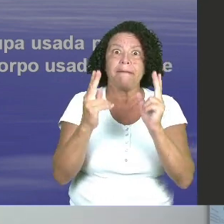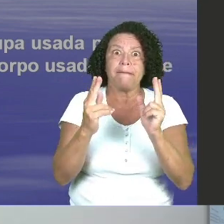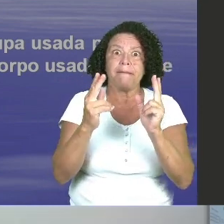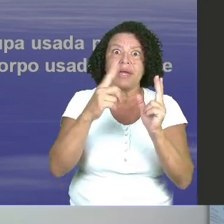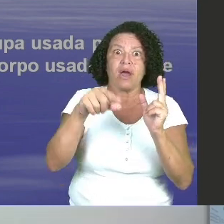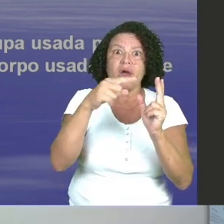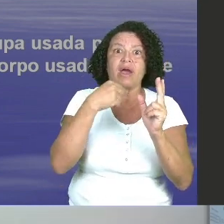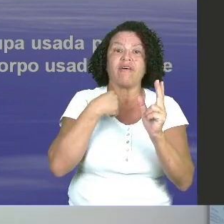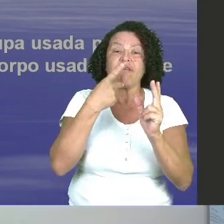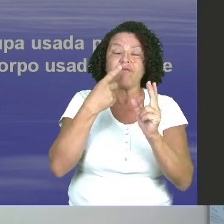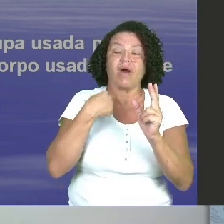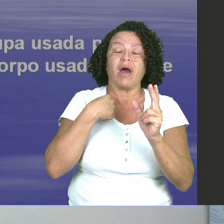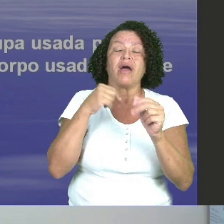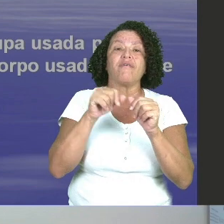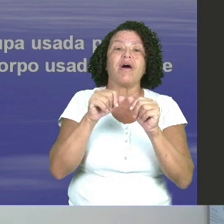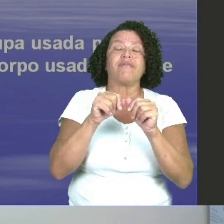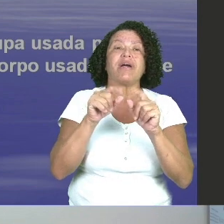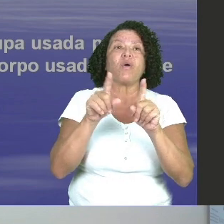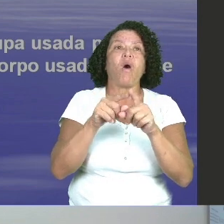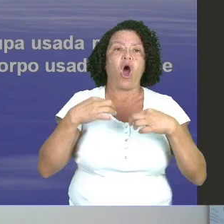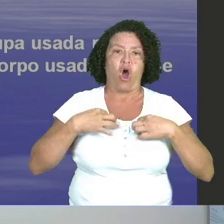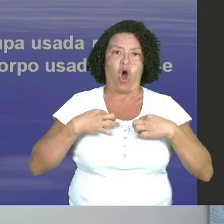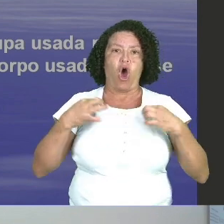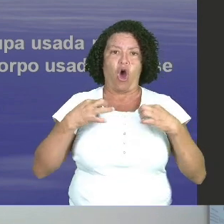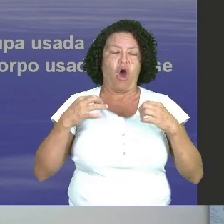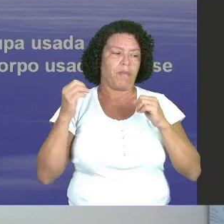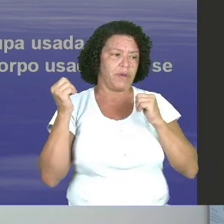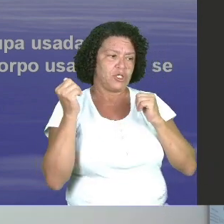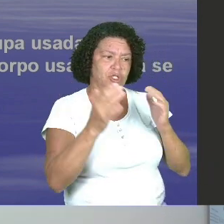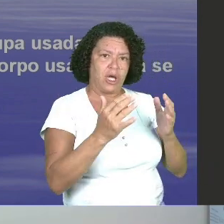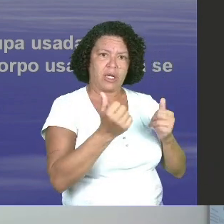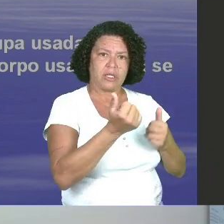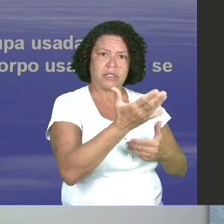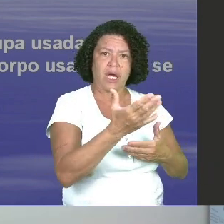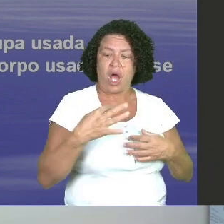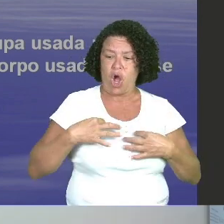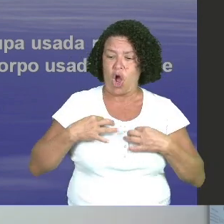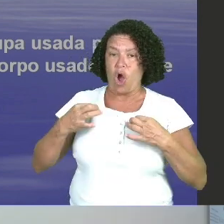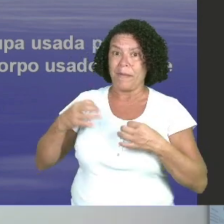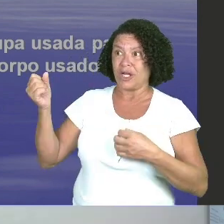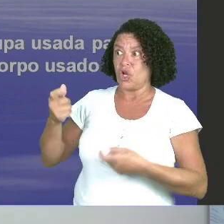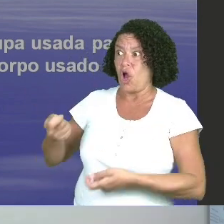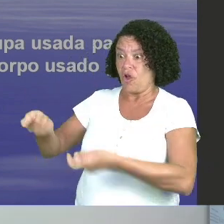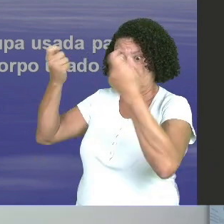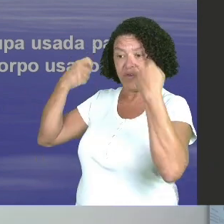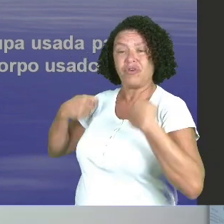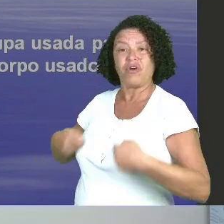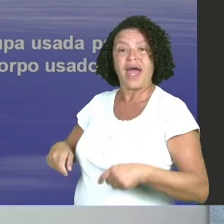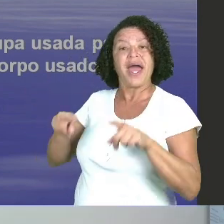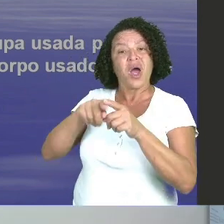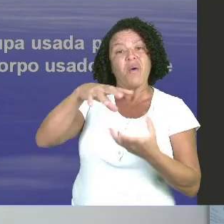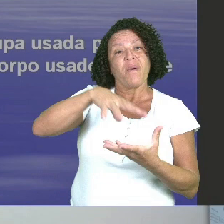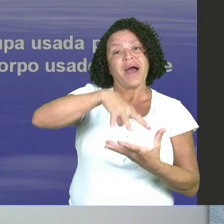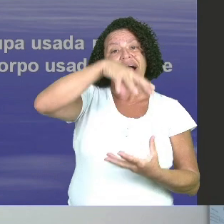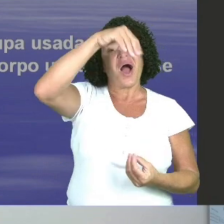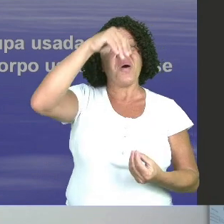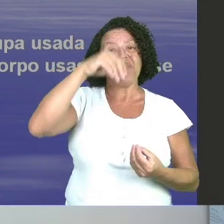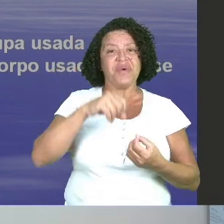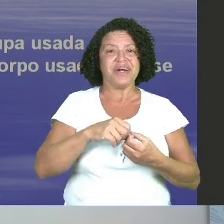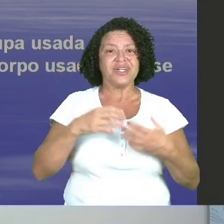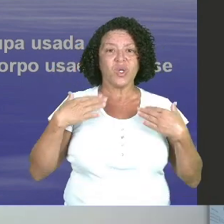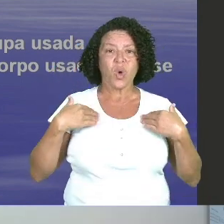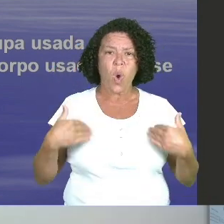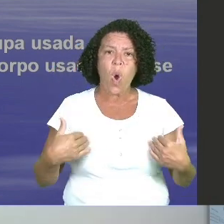nos desfazemos de uma roupa usada para pegar uma roupa nova, assim a alma se descarta de um corpo